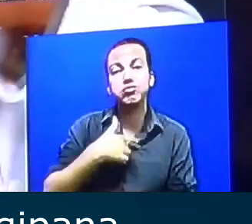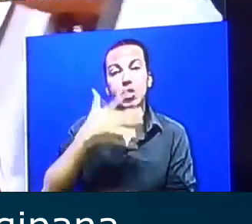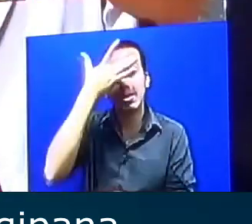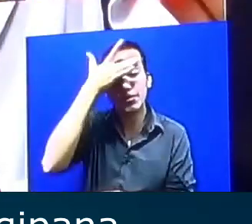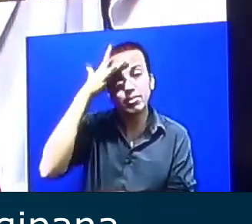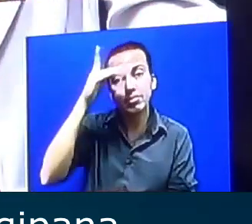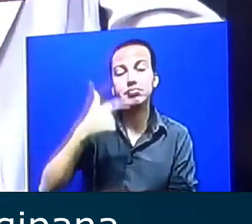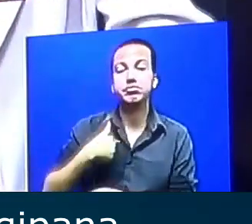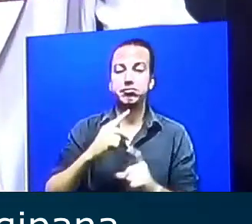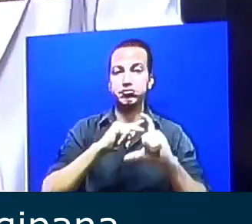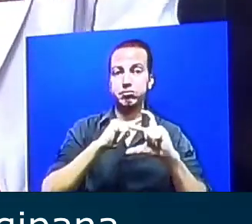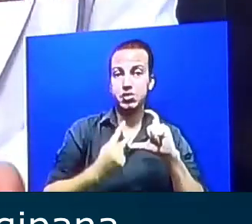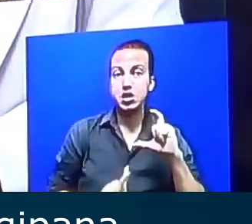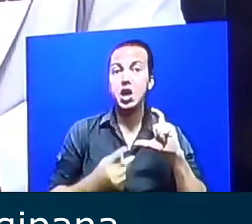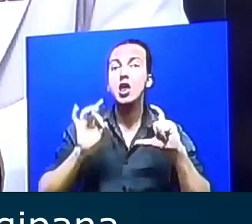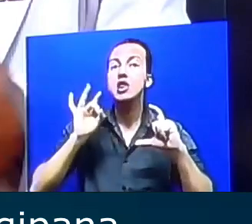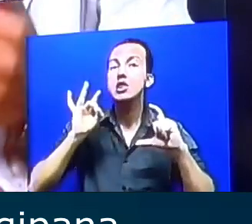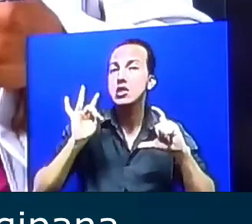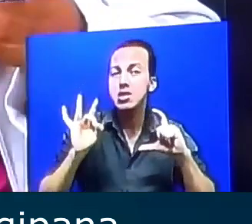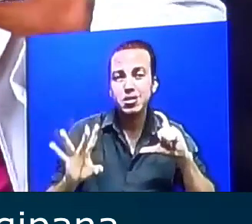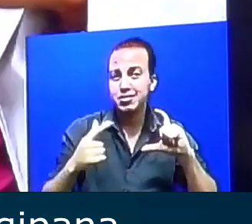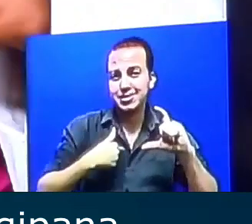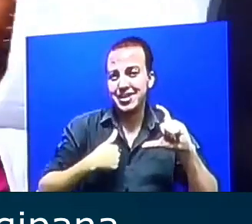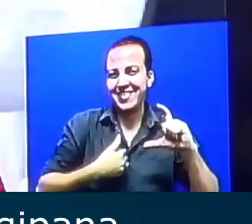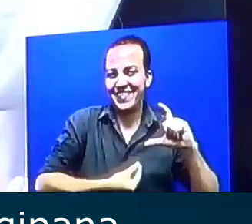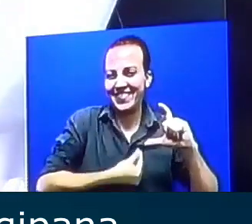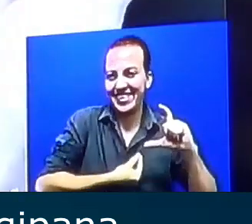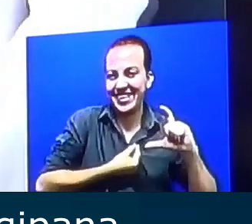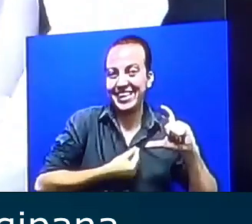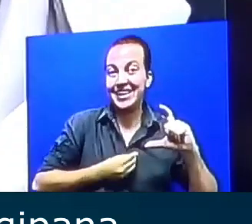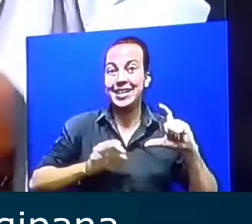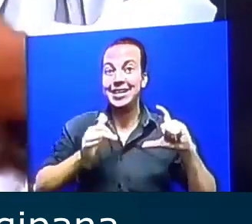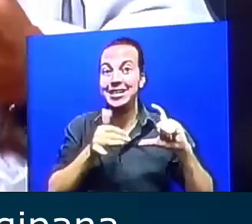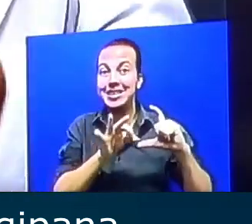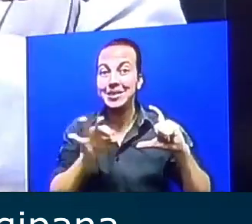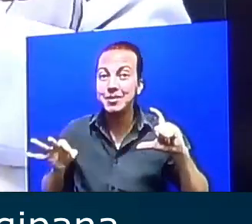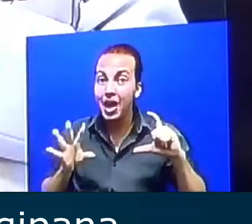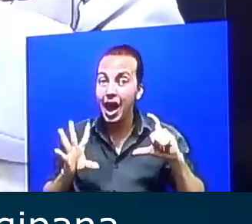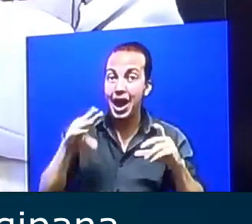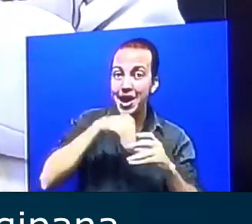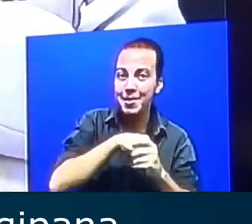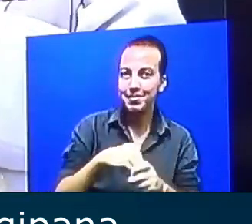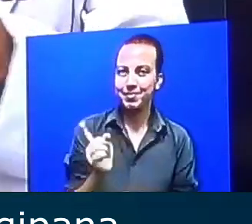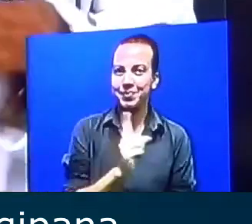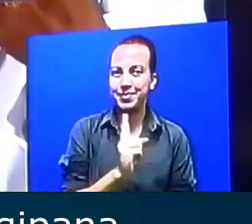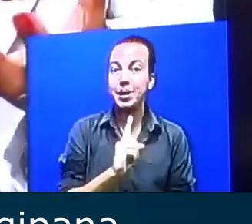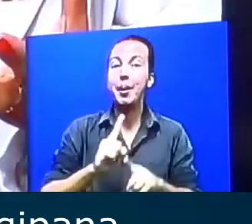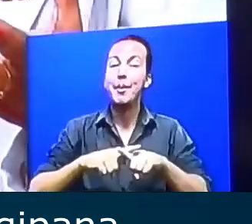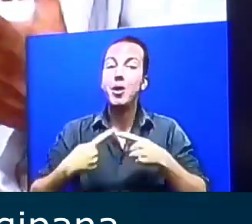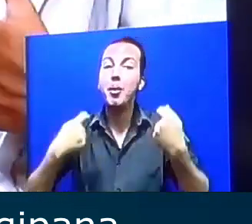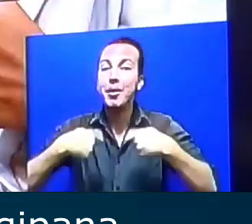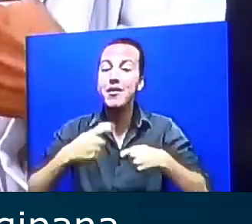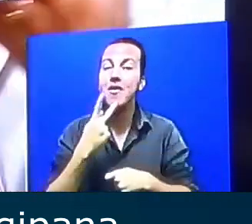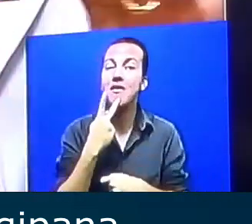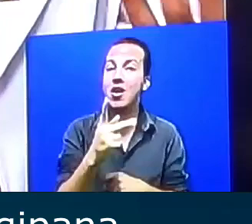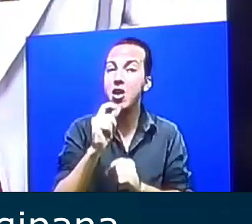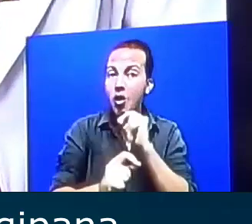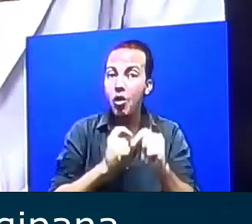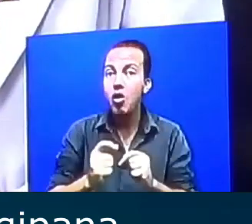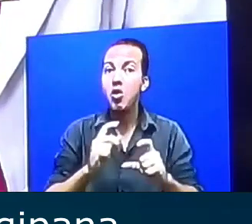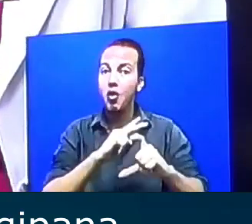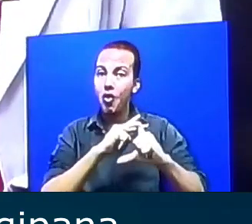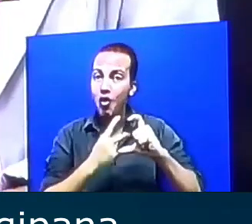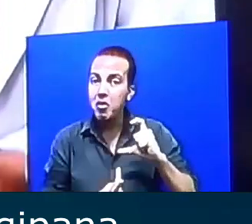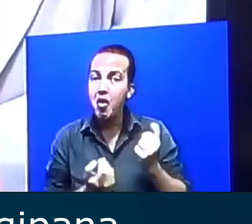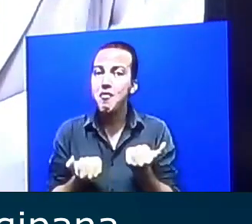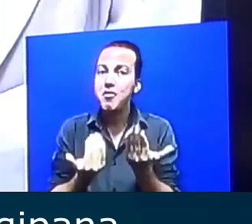Porque o IPAES é só uma parte da vida deles e a gente sabe que a gente precisa prepará-los para a vida. Mas eu preciso ressaltar que o IPAES, ele não oferece só o